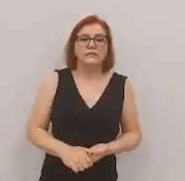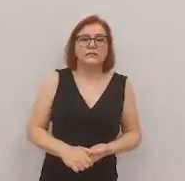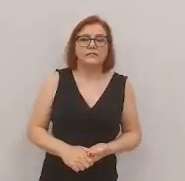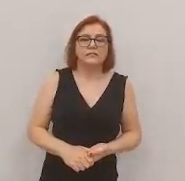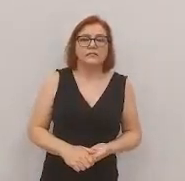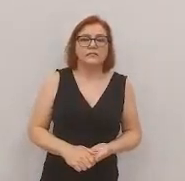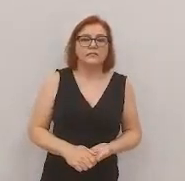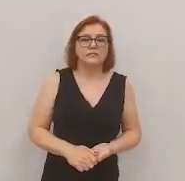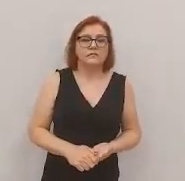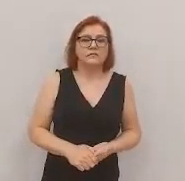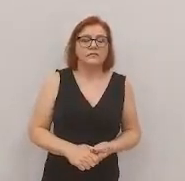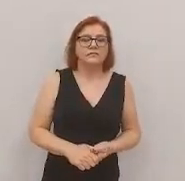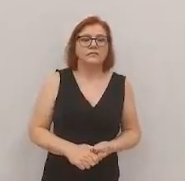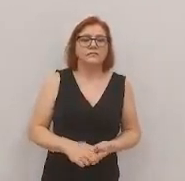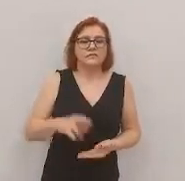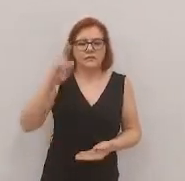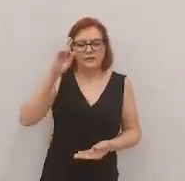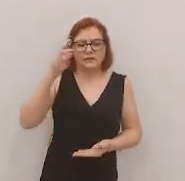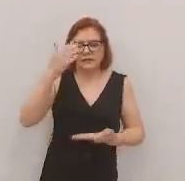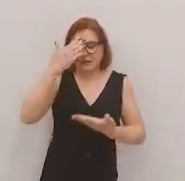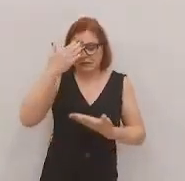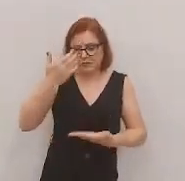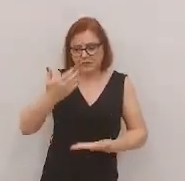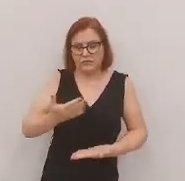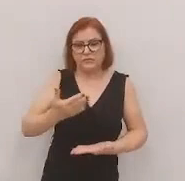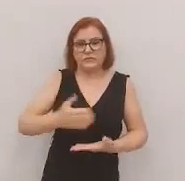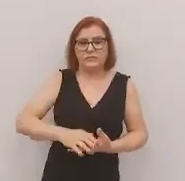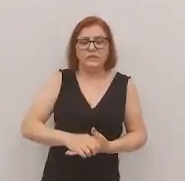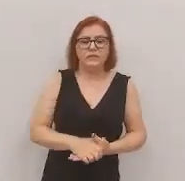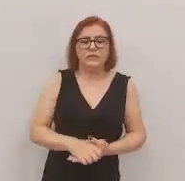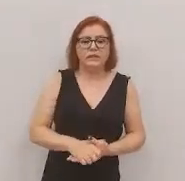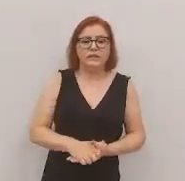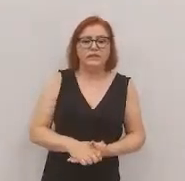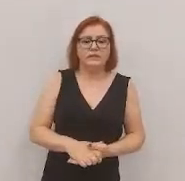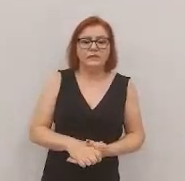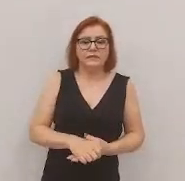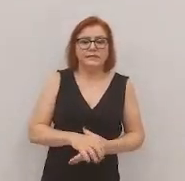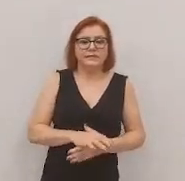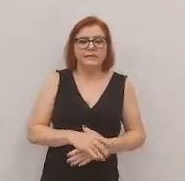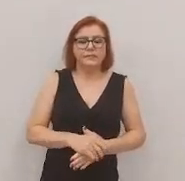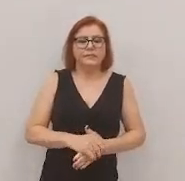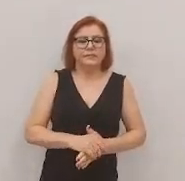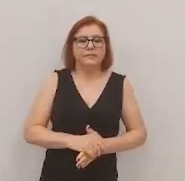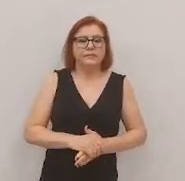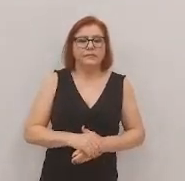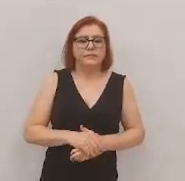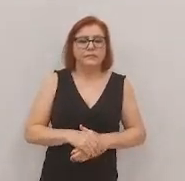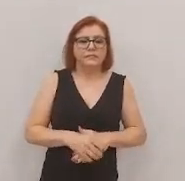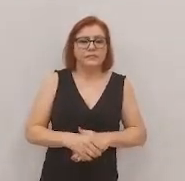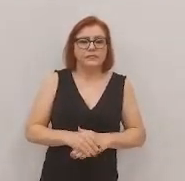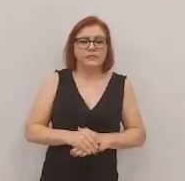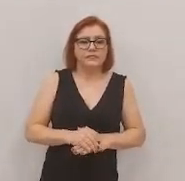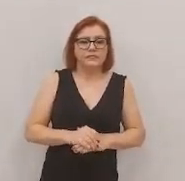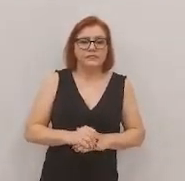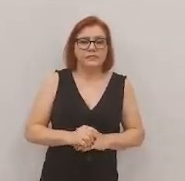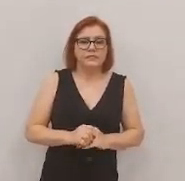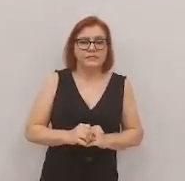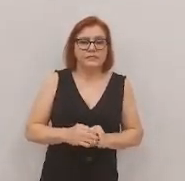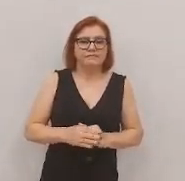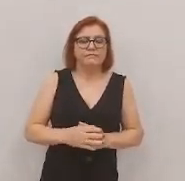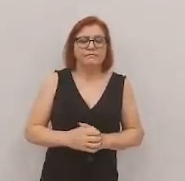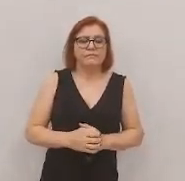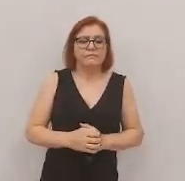Está dentro de acordo com a sua vontade, aquilo que o Senhor quer. Ó Senhor, nós